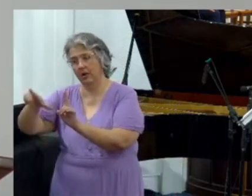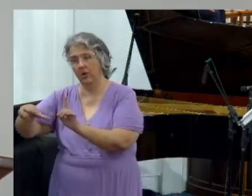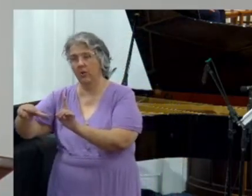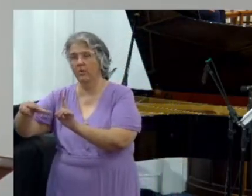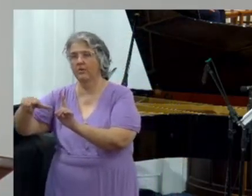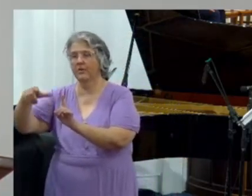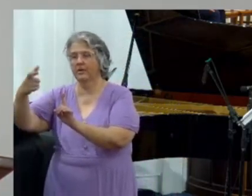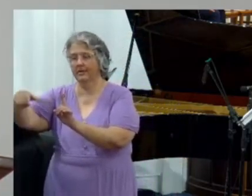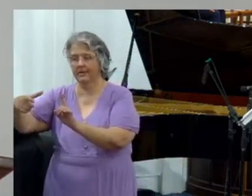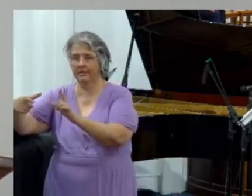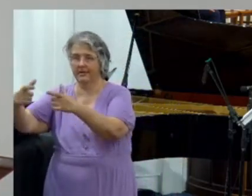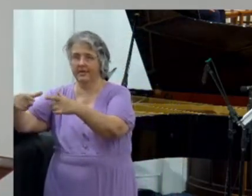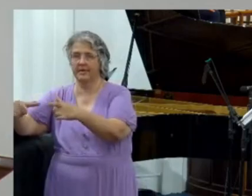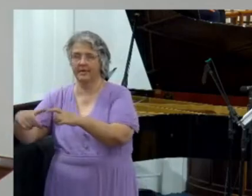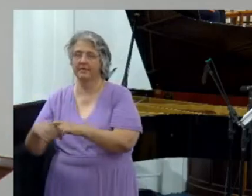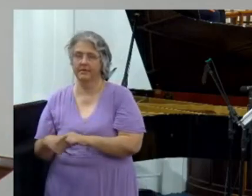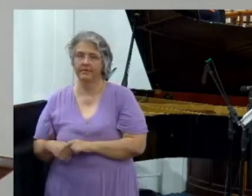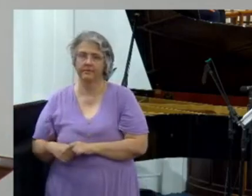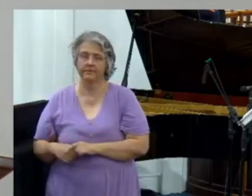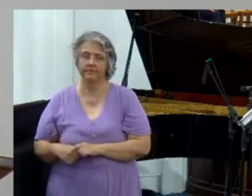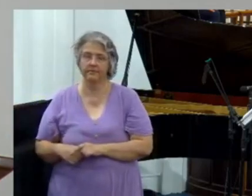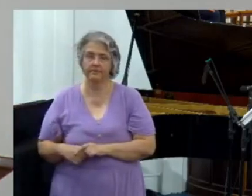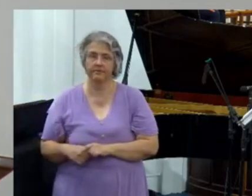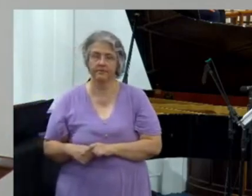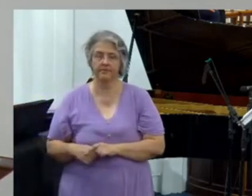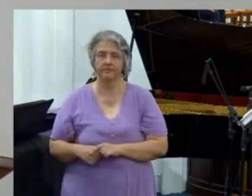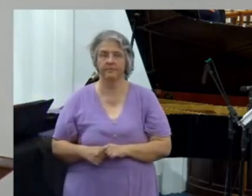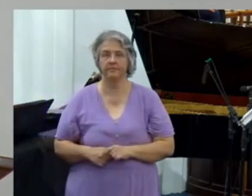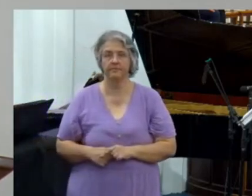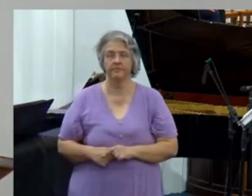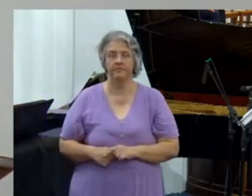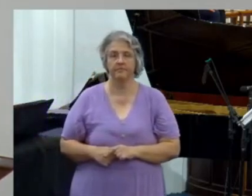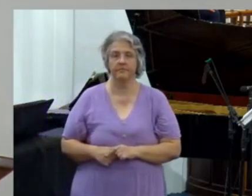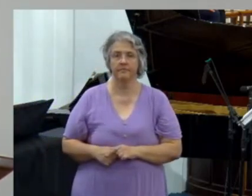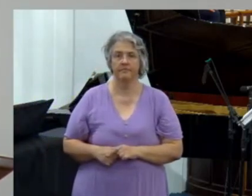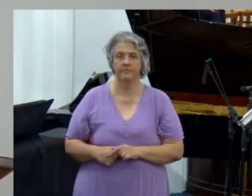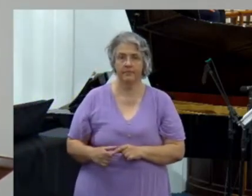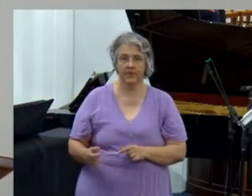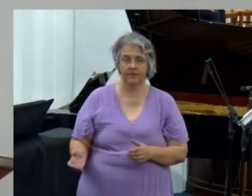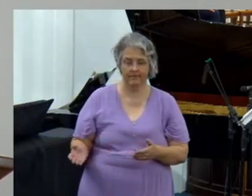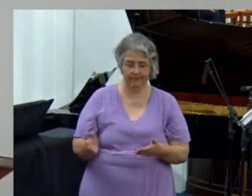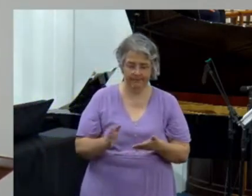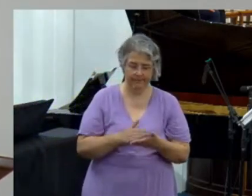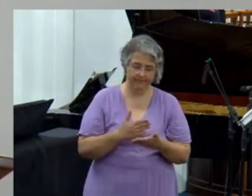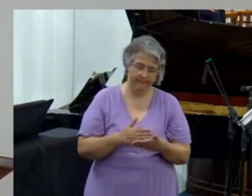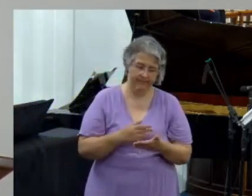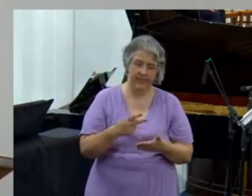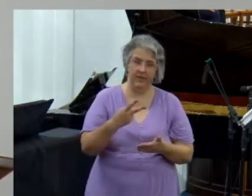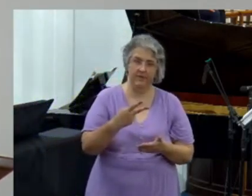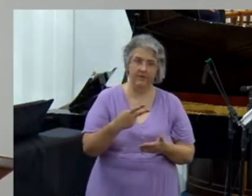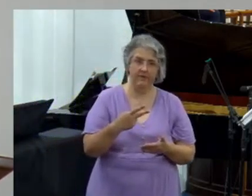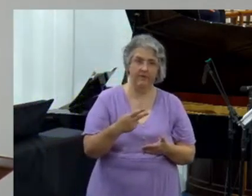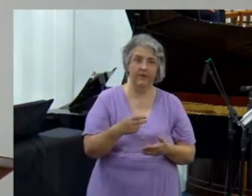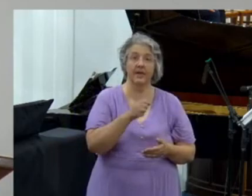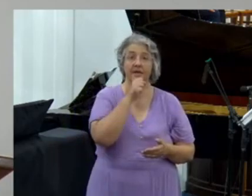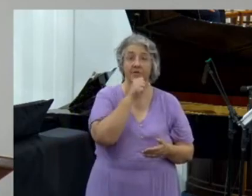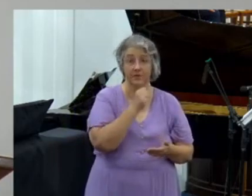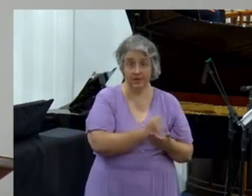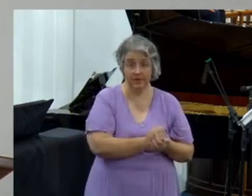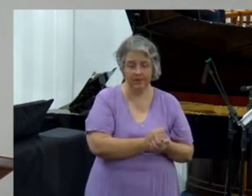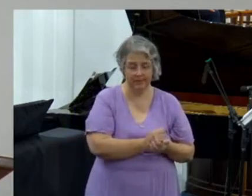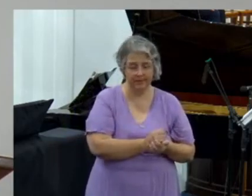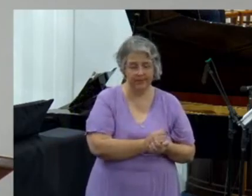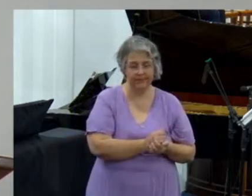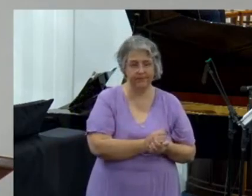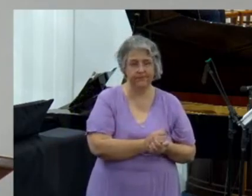uma cidade vizinha, nesse movimento para leste. Volte até o Antigo Testamento. Em